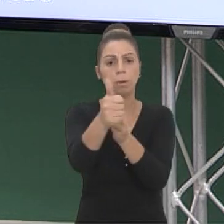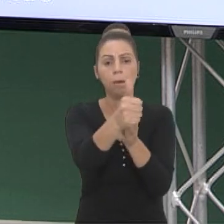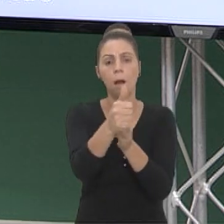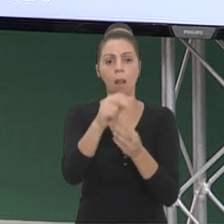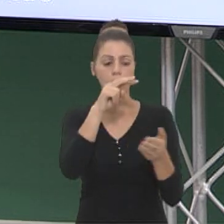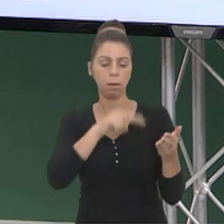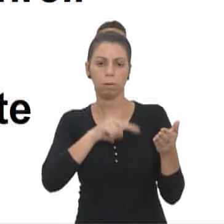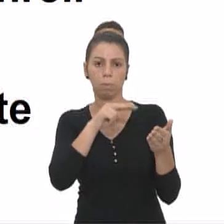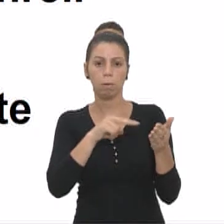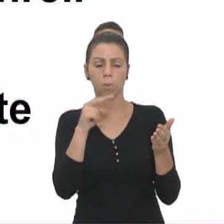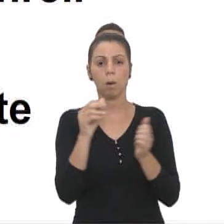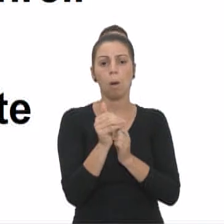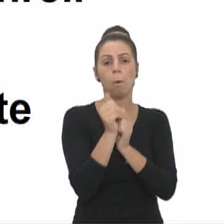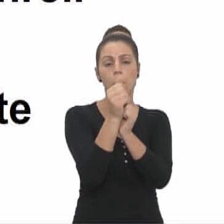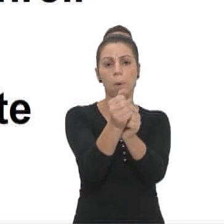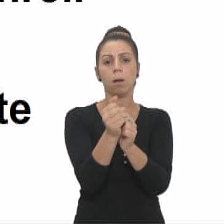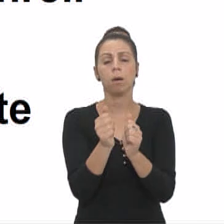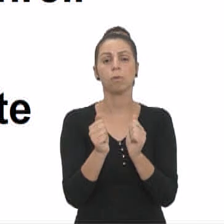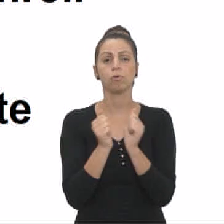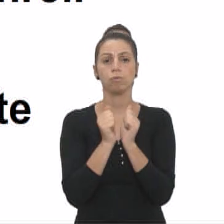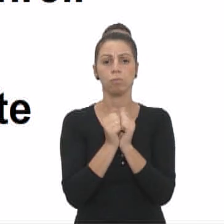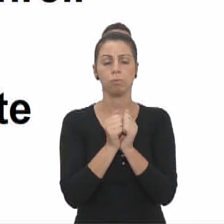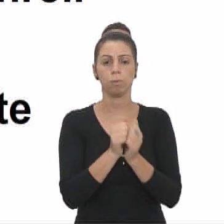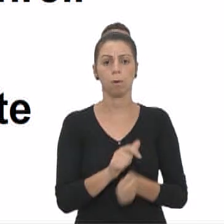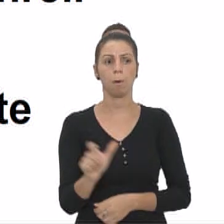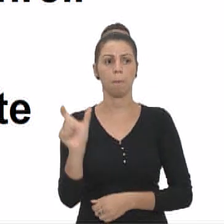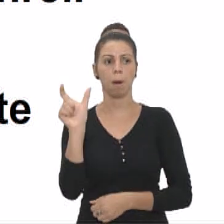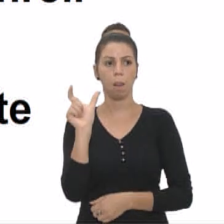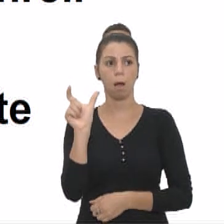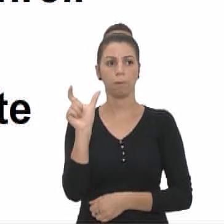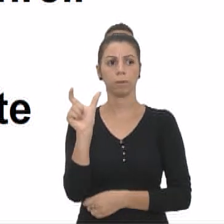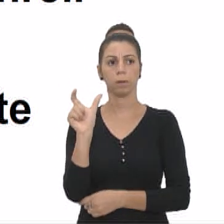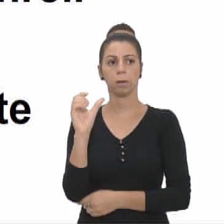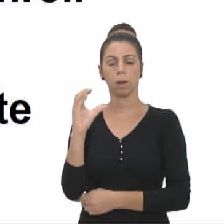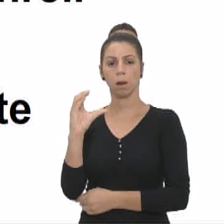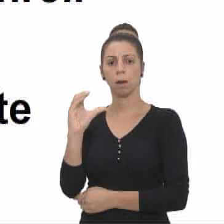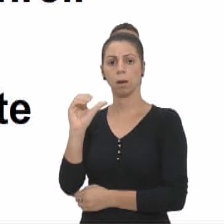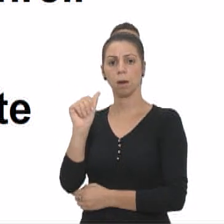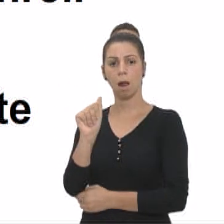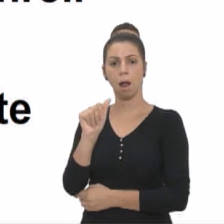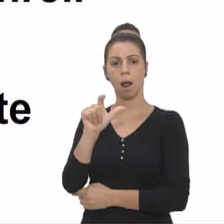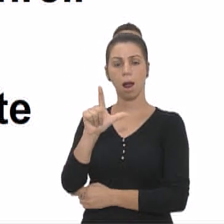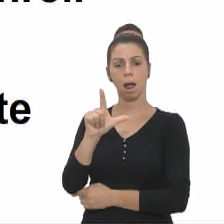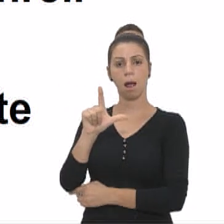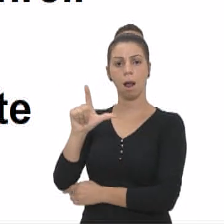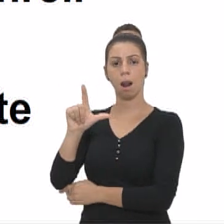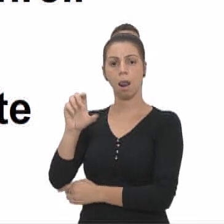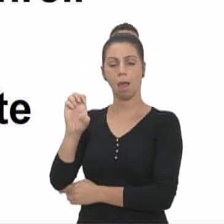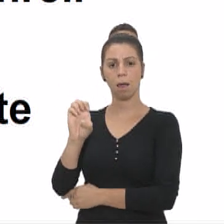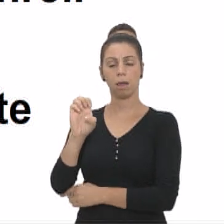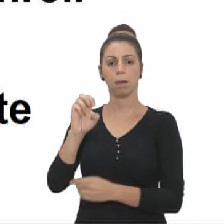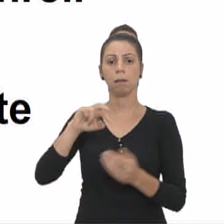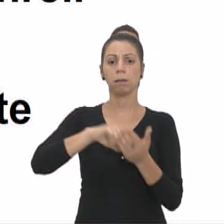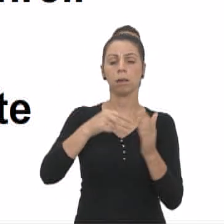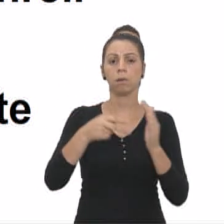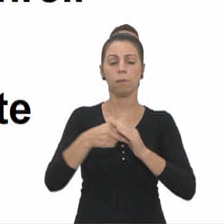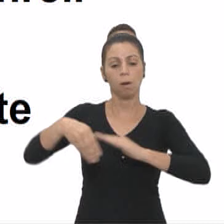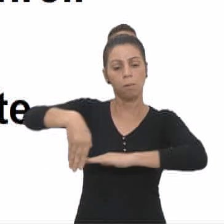então. A palavrinha calle, talvez já uma palavra muito conhecida de vocês, significa via